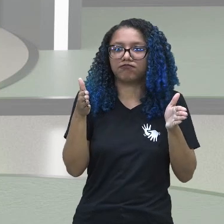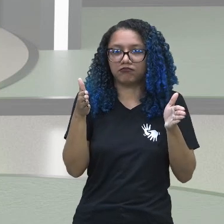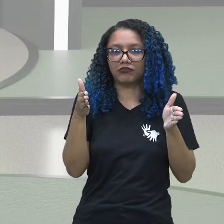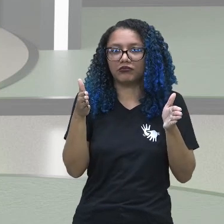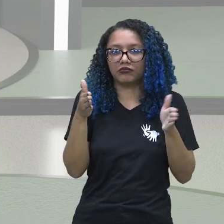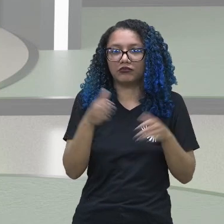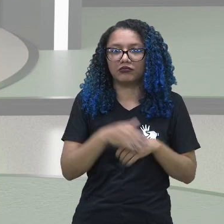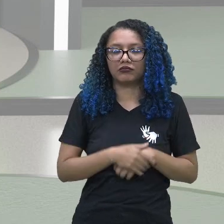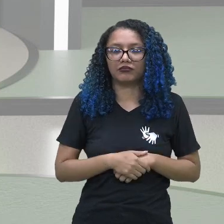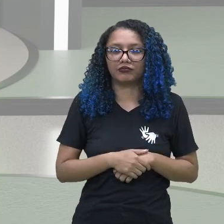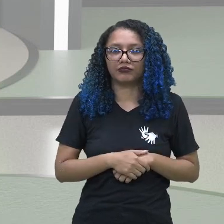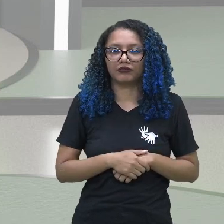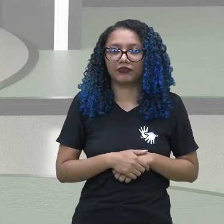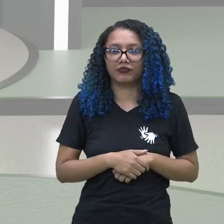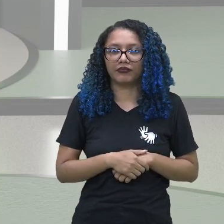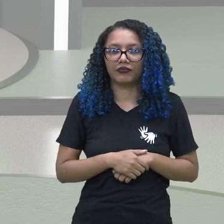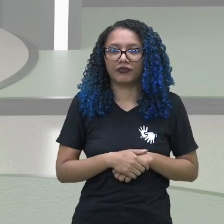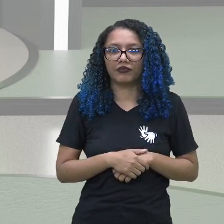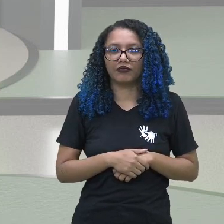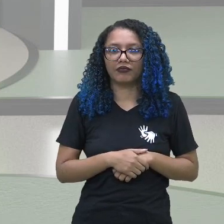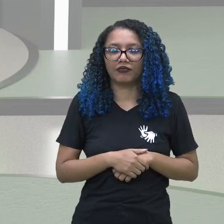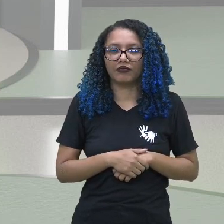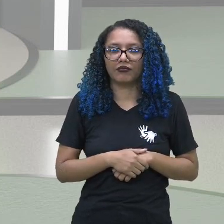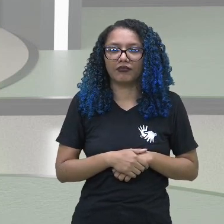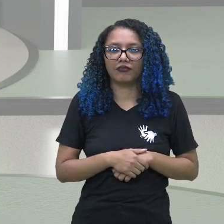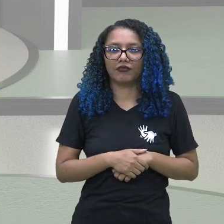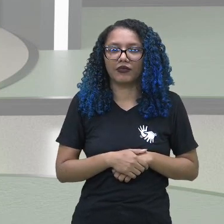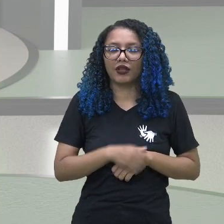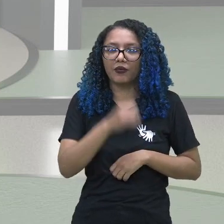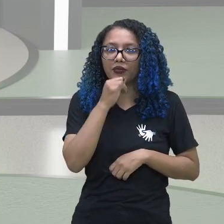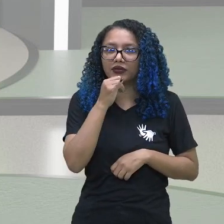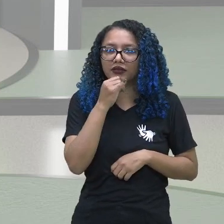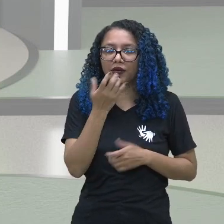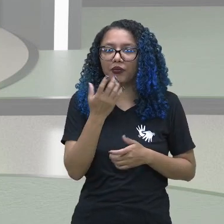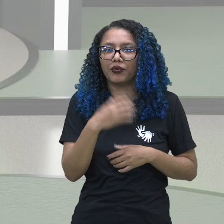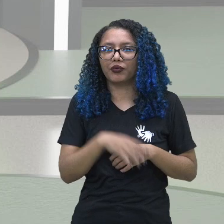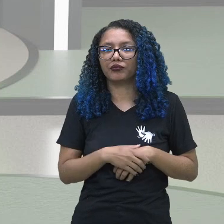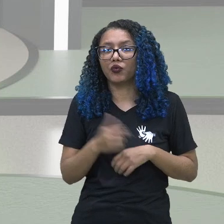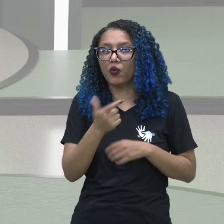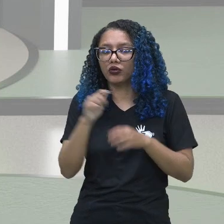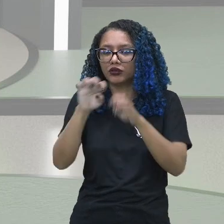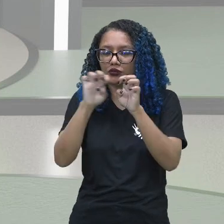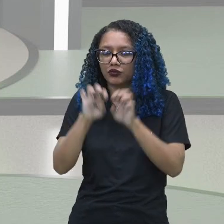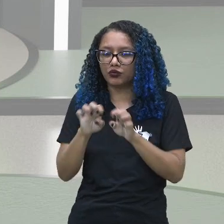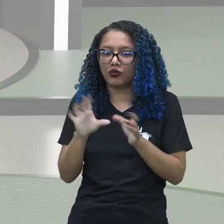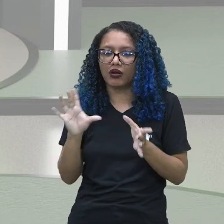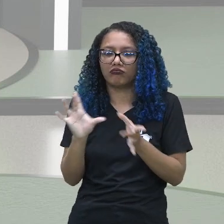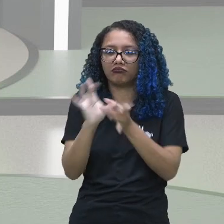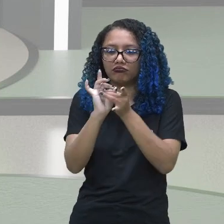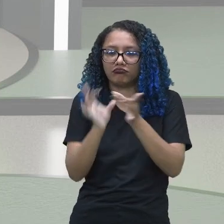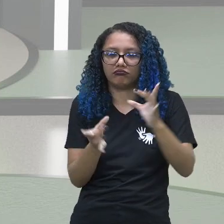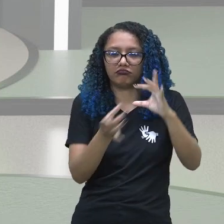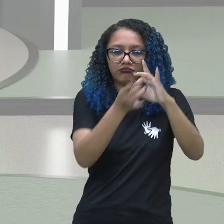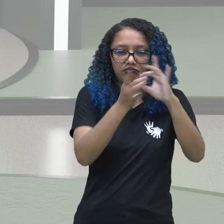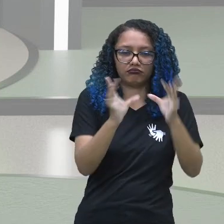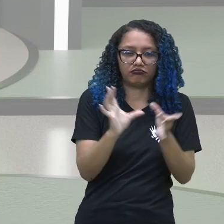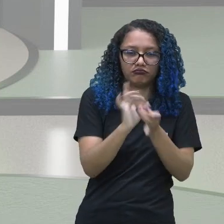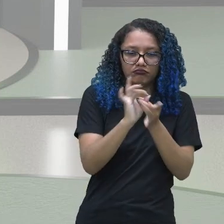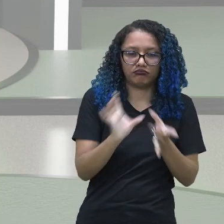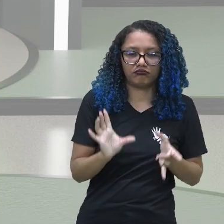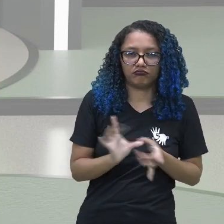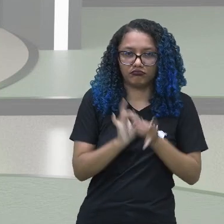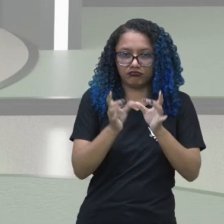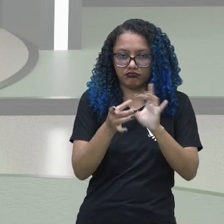né, na questão de ligações de complexidade com outras estruturas e torna-se um